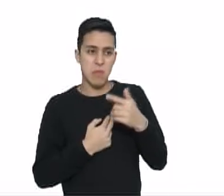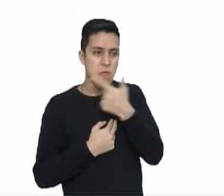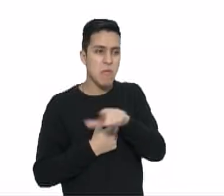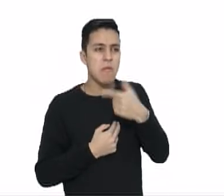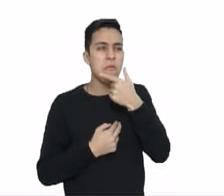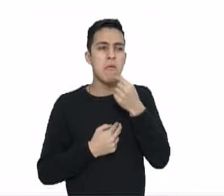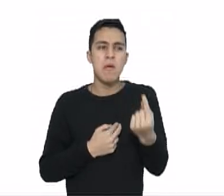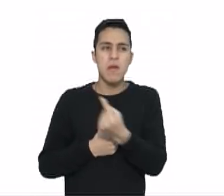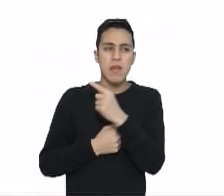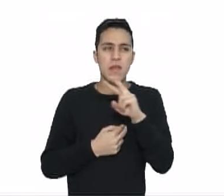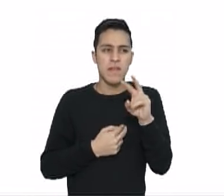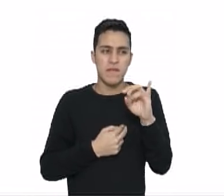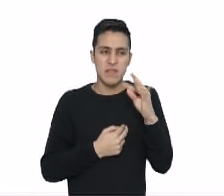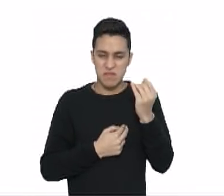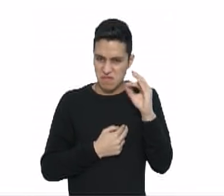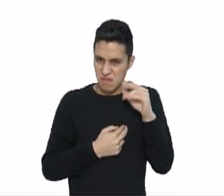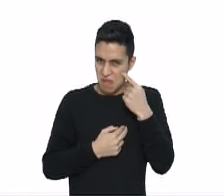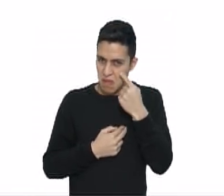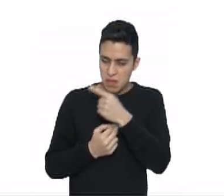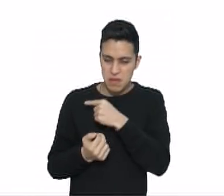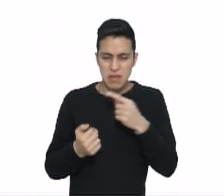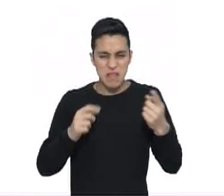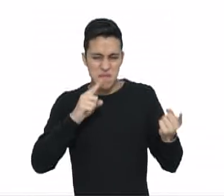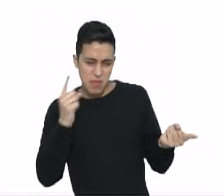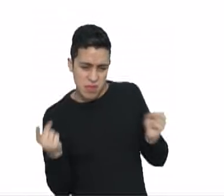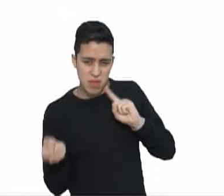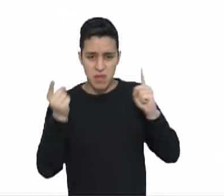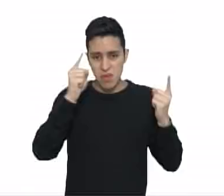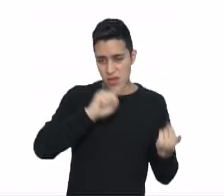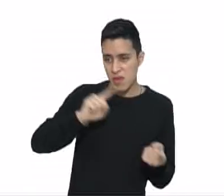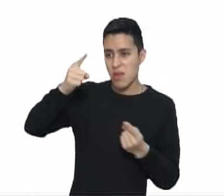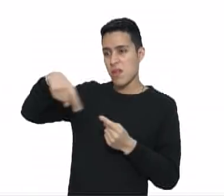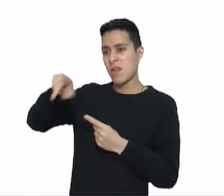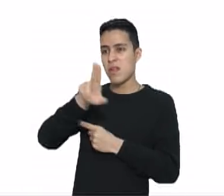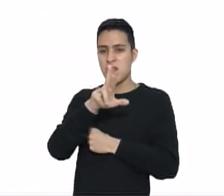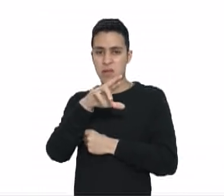Viktor Korchnoi. Então, esses reveses soviéticos,